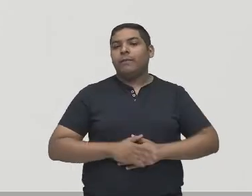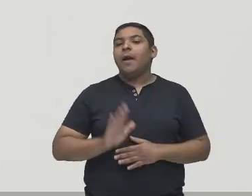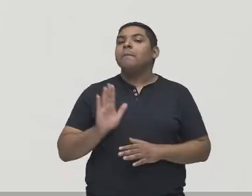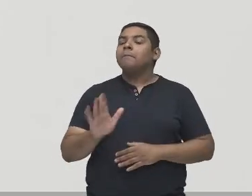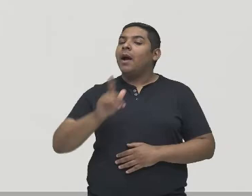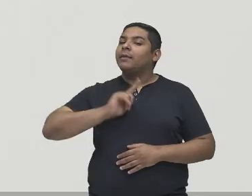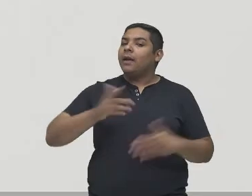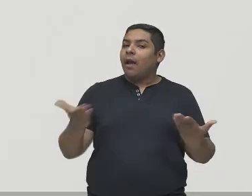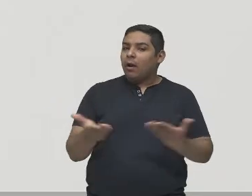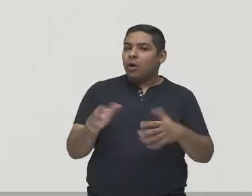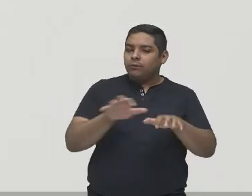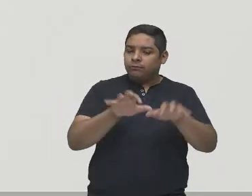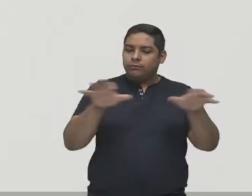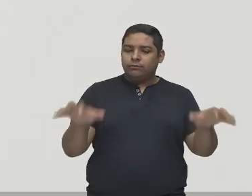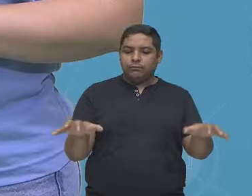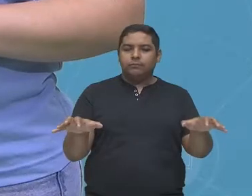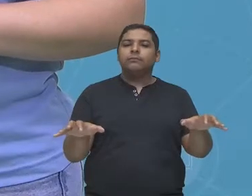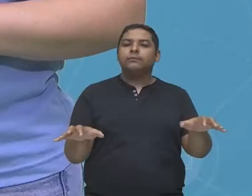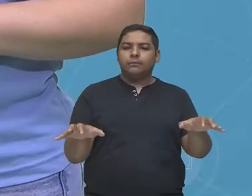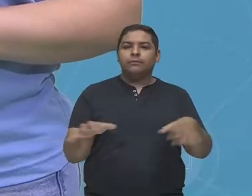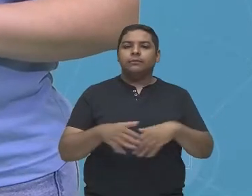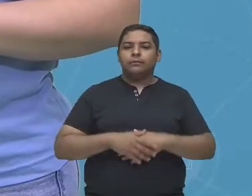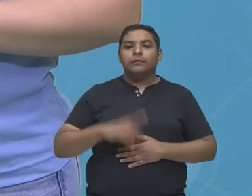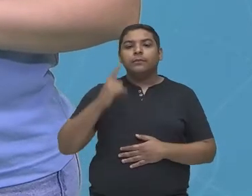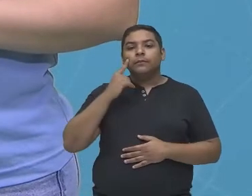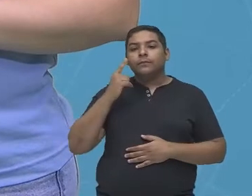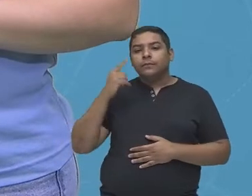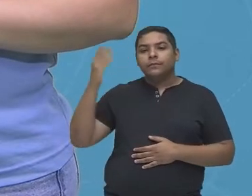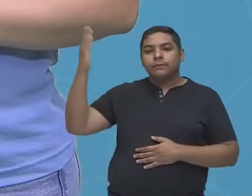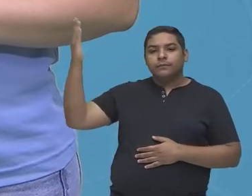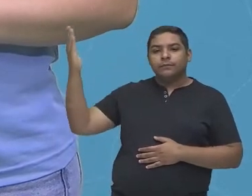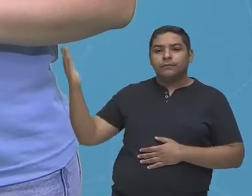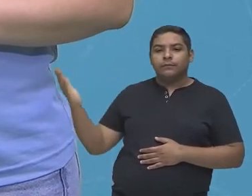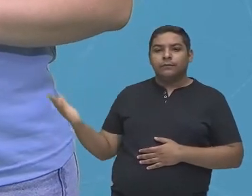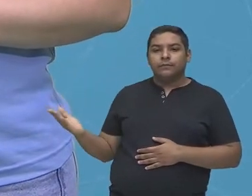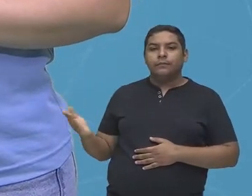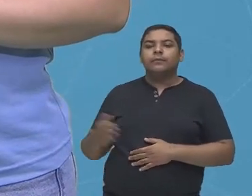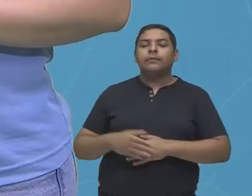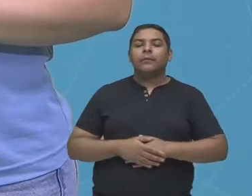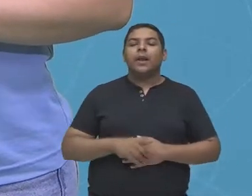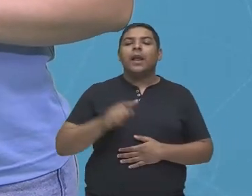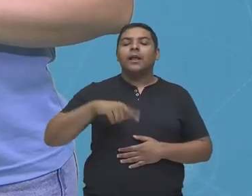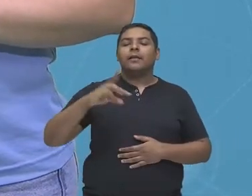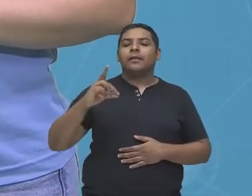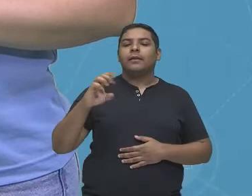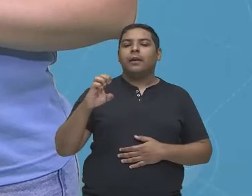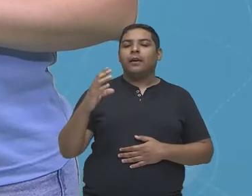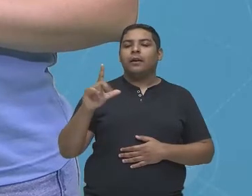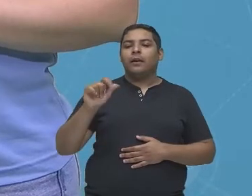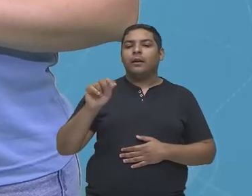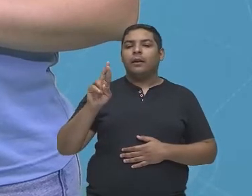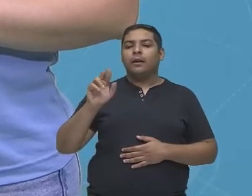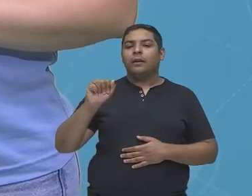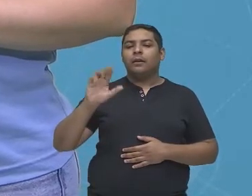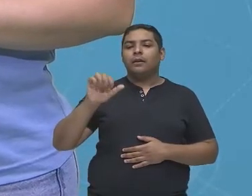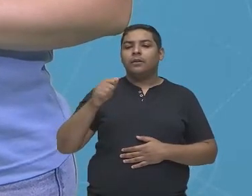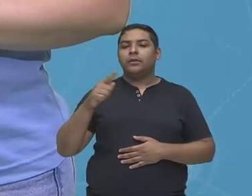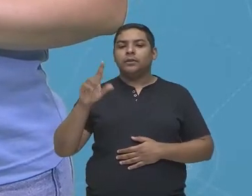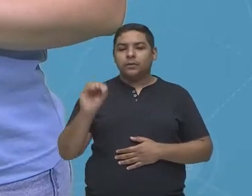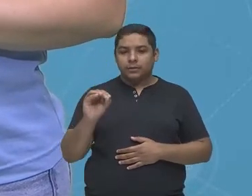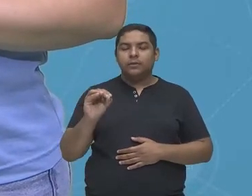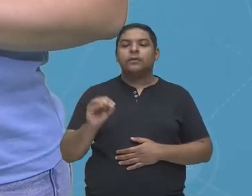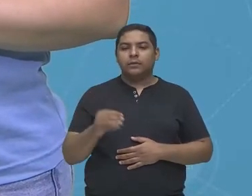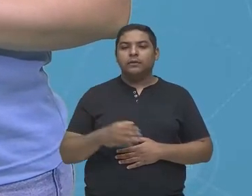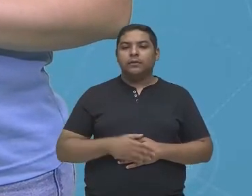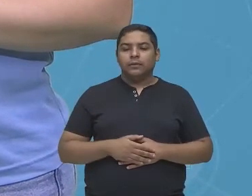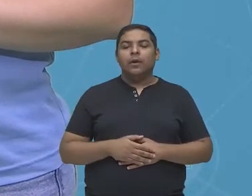divisão, certo? E aqui está a toda e poderosa Declaração Francesa, que vai inspirar